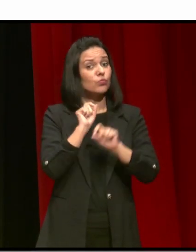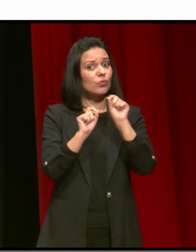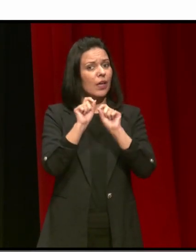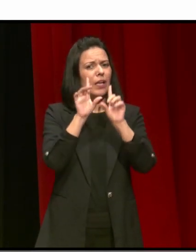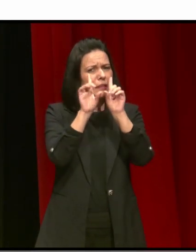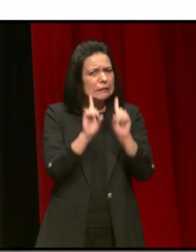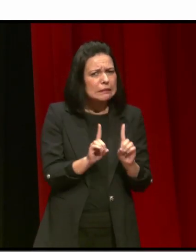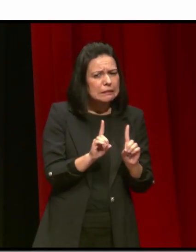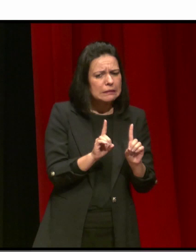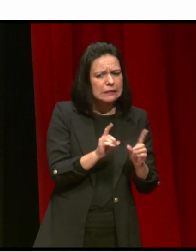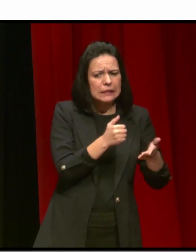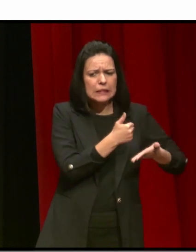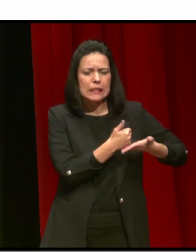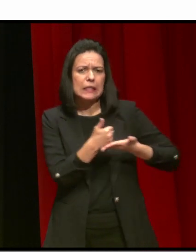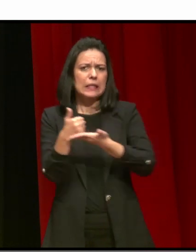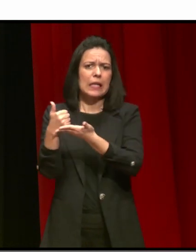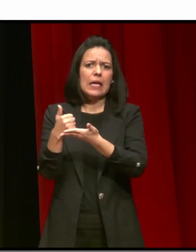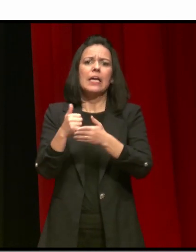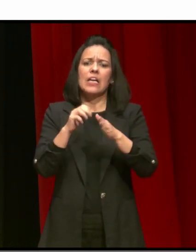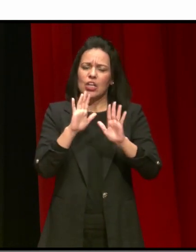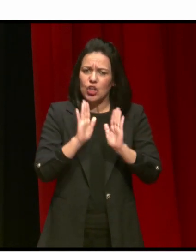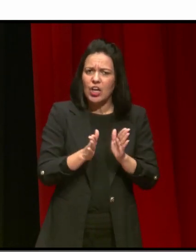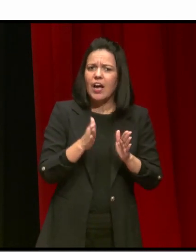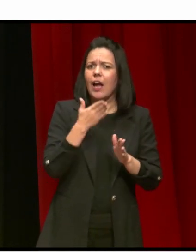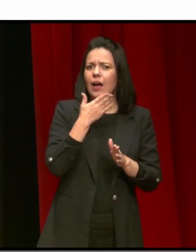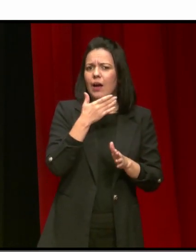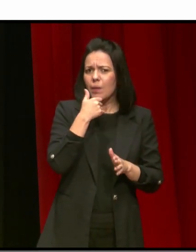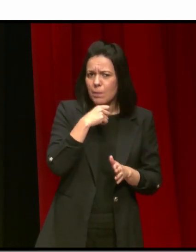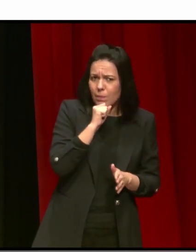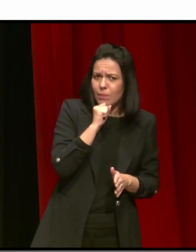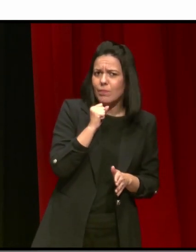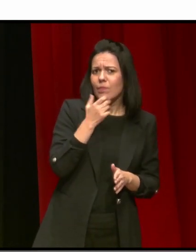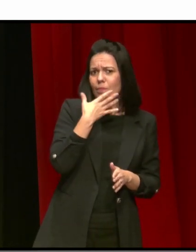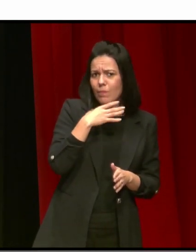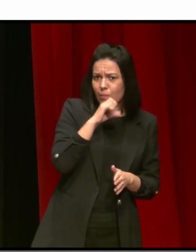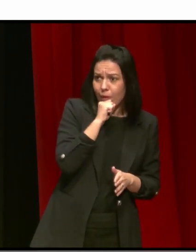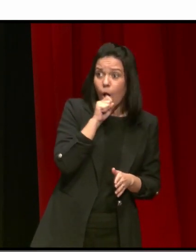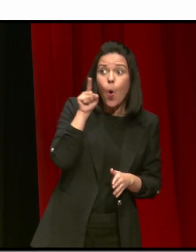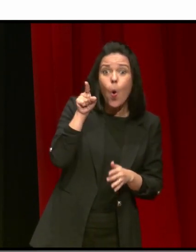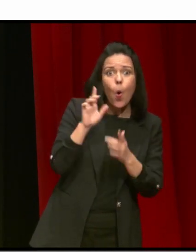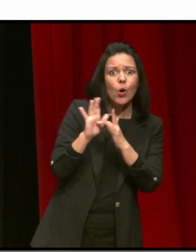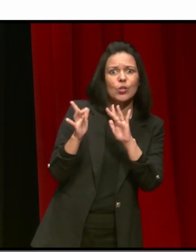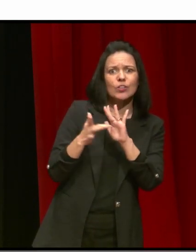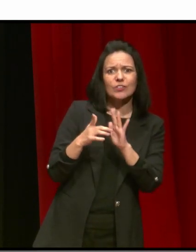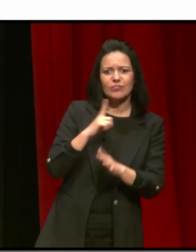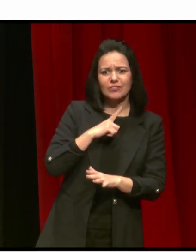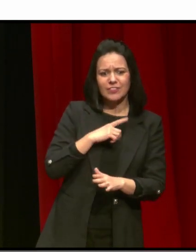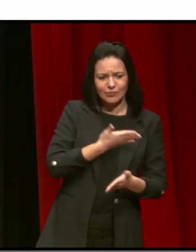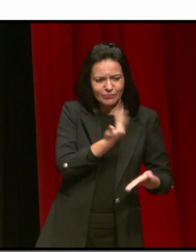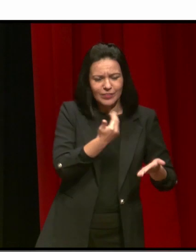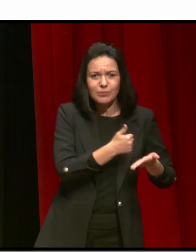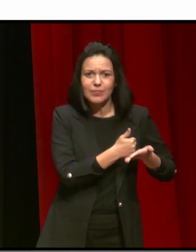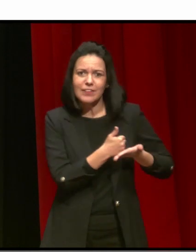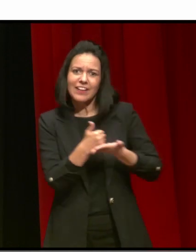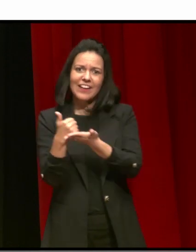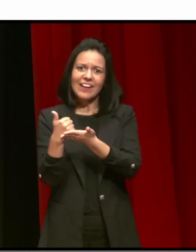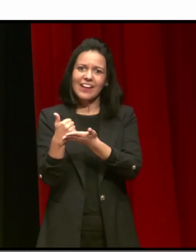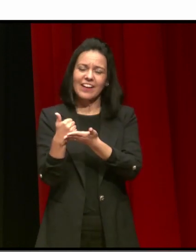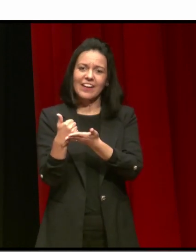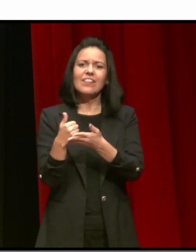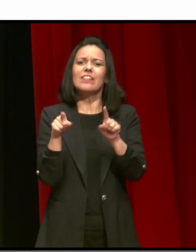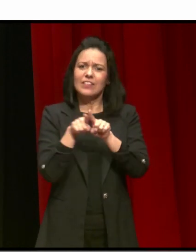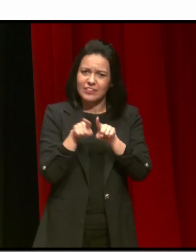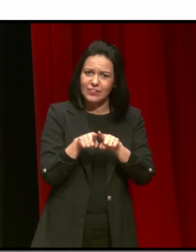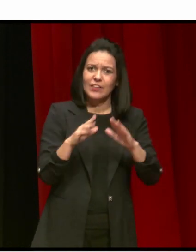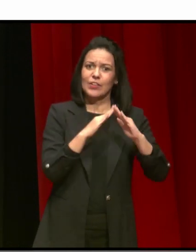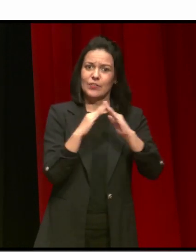Jesus, pais, amigos, vizinhos. Ah, Jesus está na cidade, vamos levar Jesus, você lá para falar com Jesus. E você vai ver em outros momentos